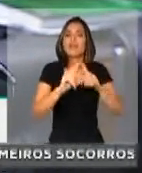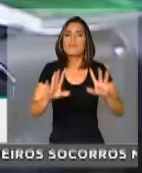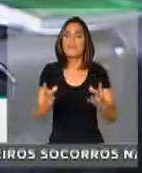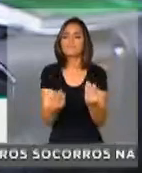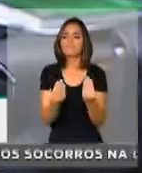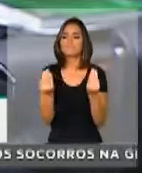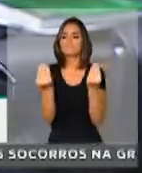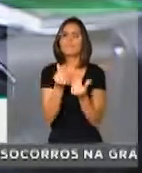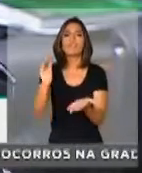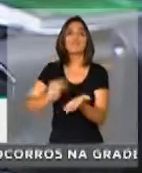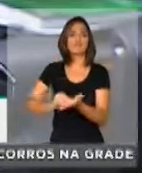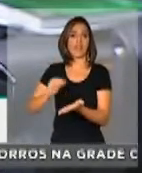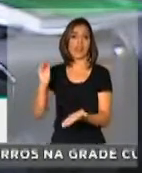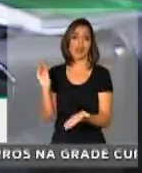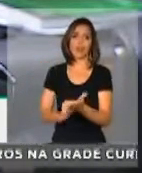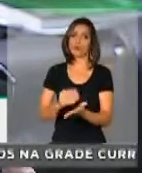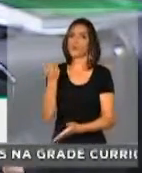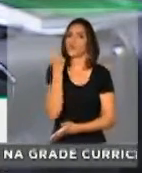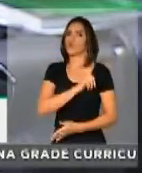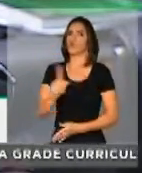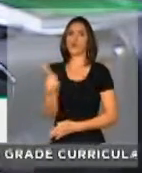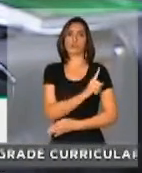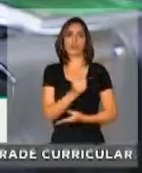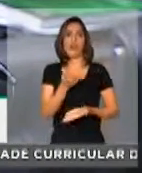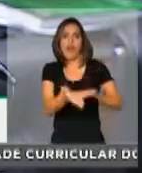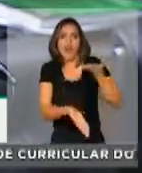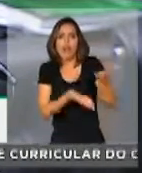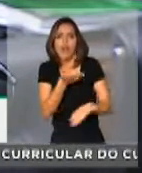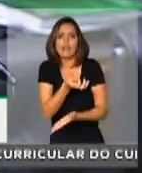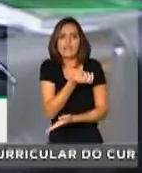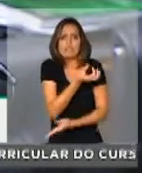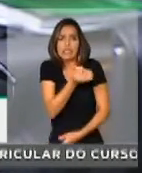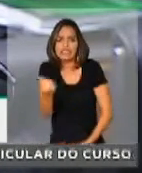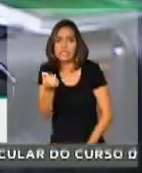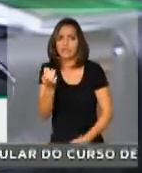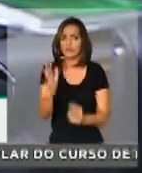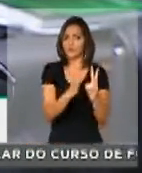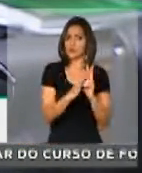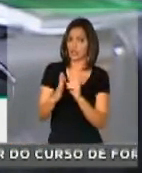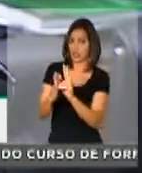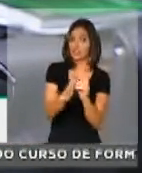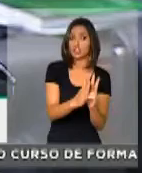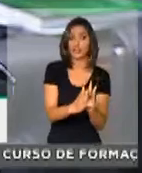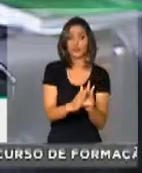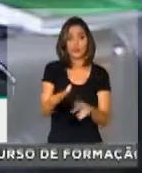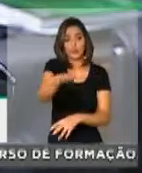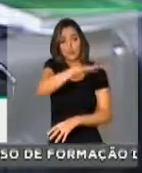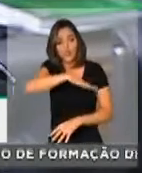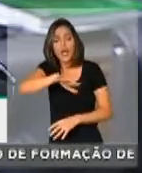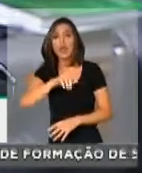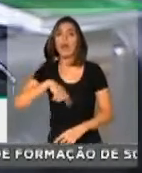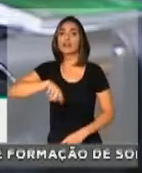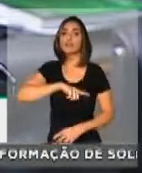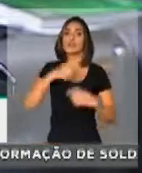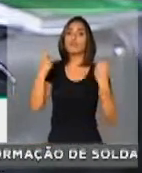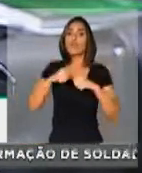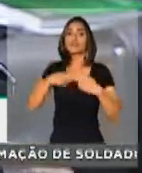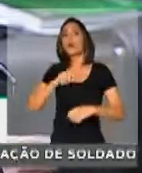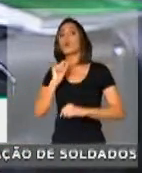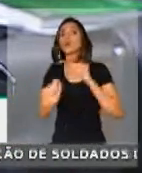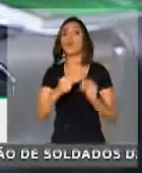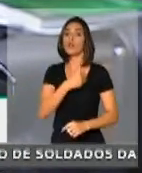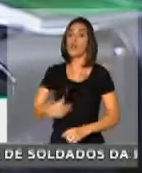está dando conta do atendimento de quase 600 indígenas. E a nossa situação precisa de ajuda do governo